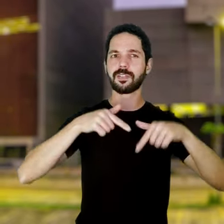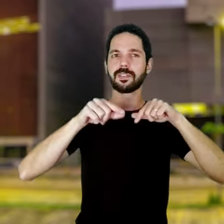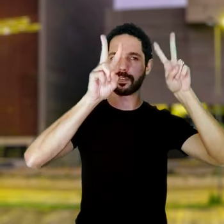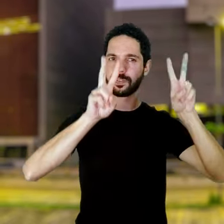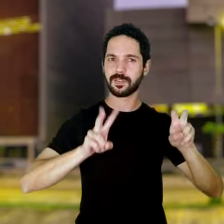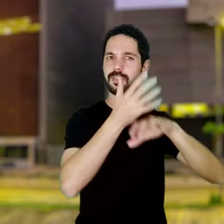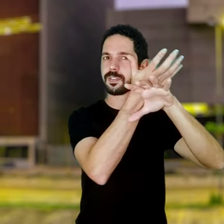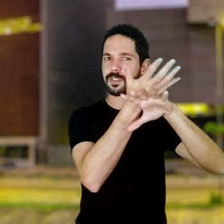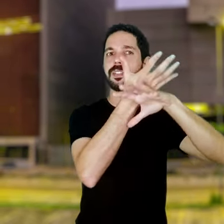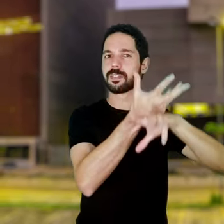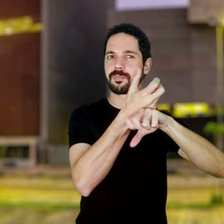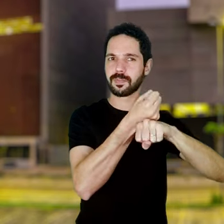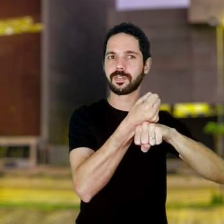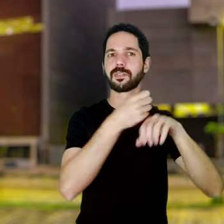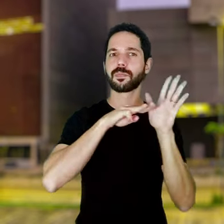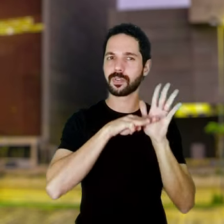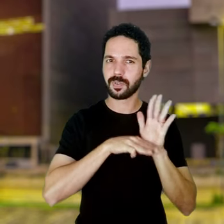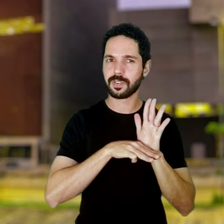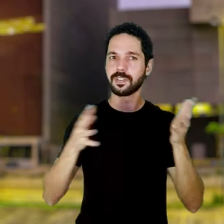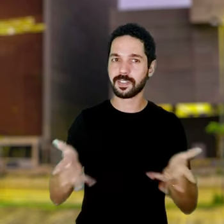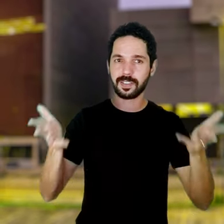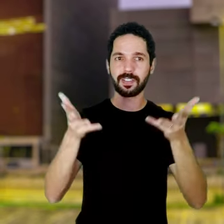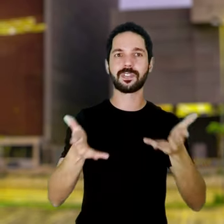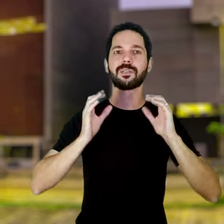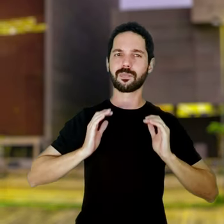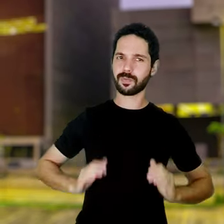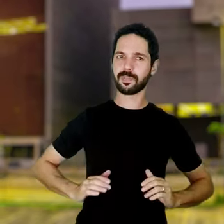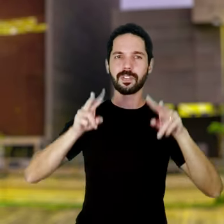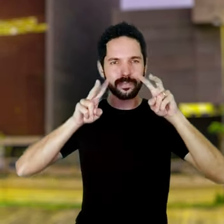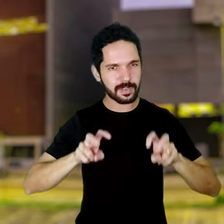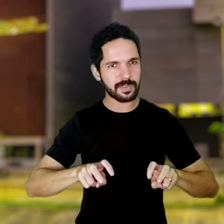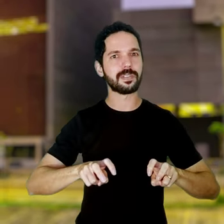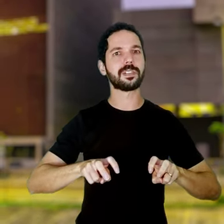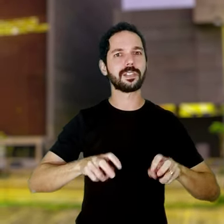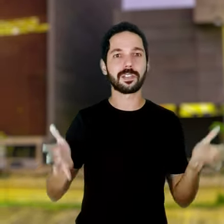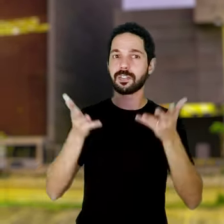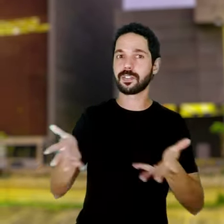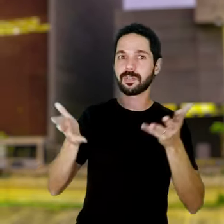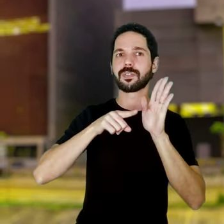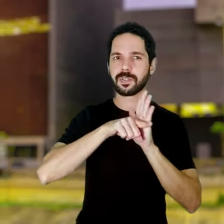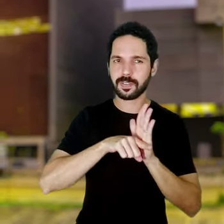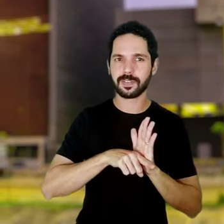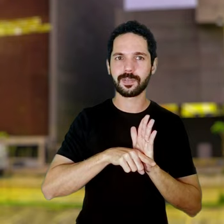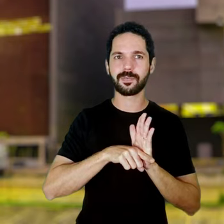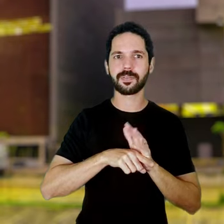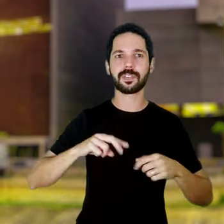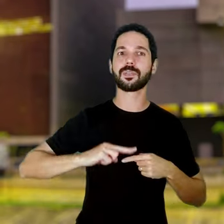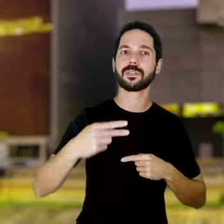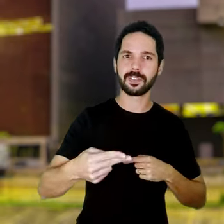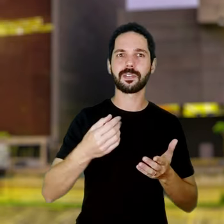temas interdisciplinares por meio de uma metodologia que incentiva a postura investigativa, estimula a pesquisa